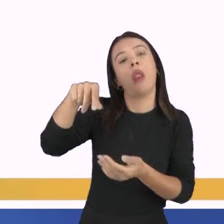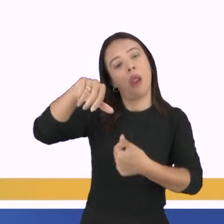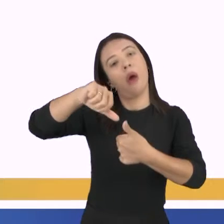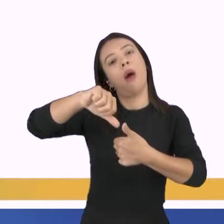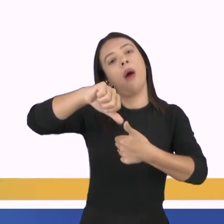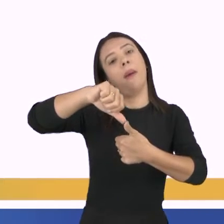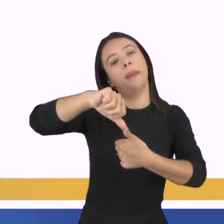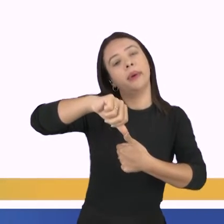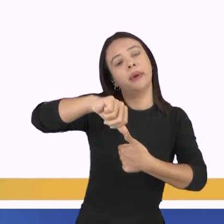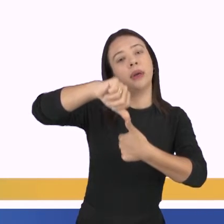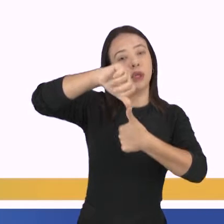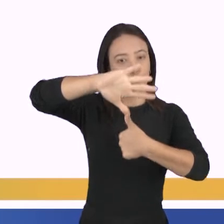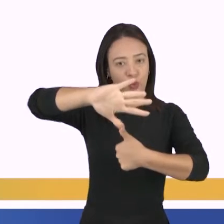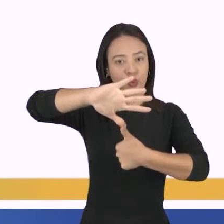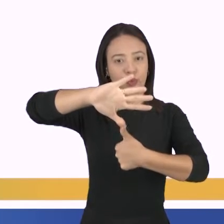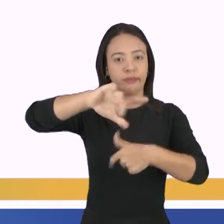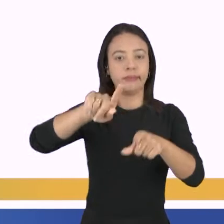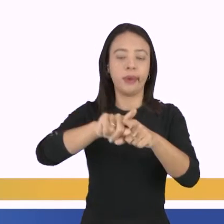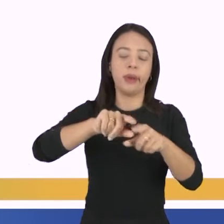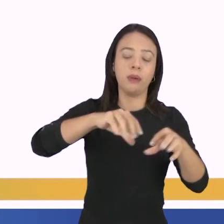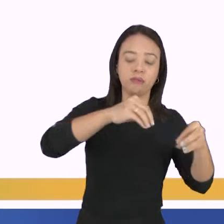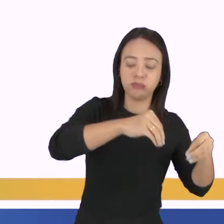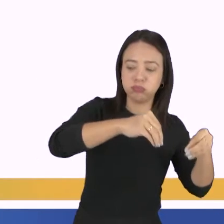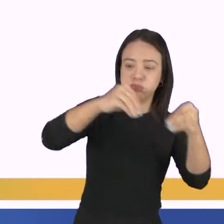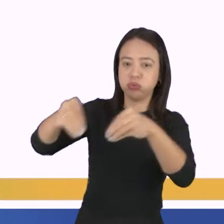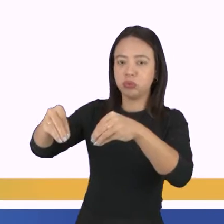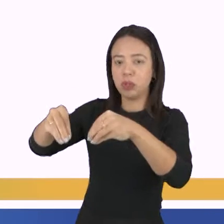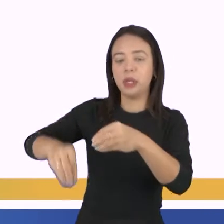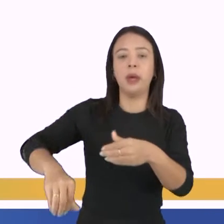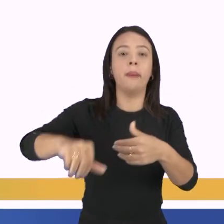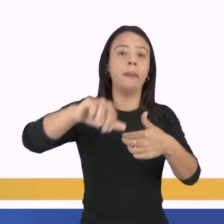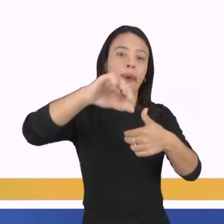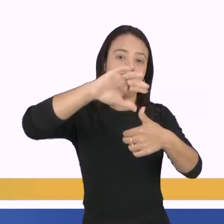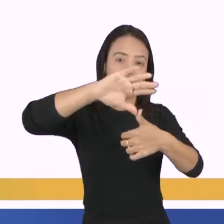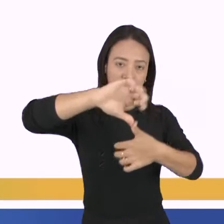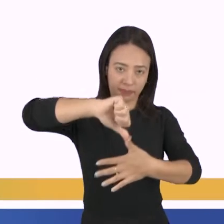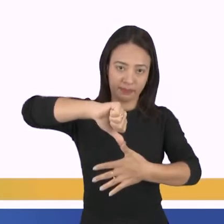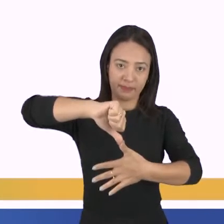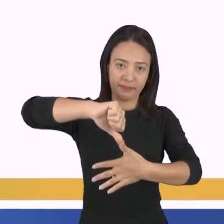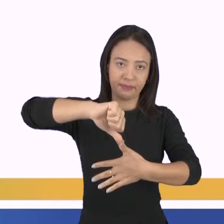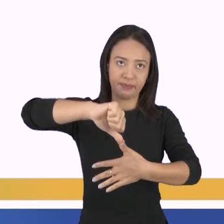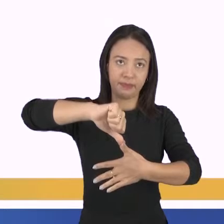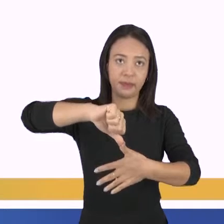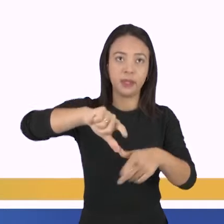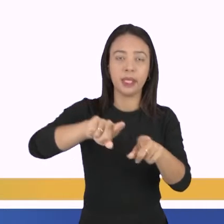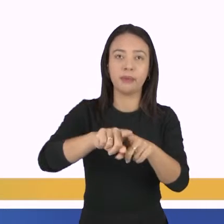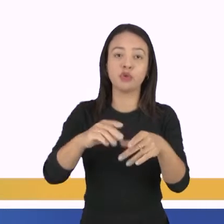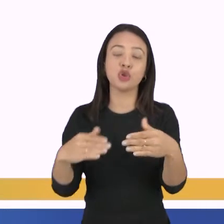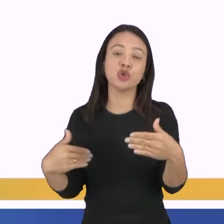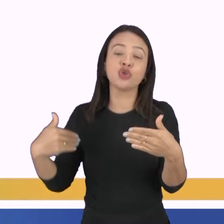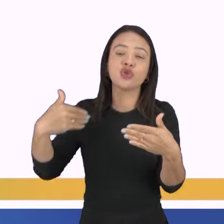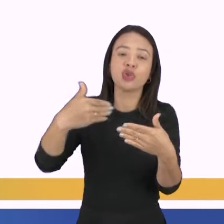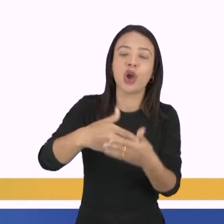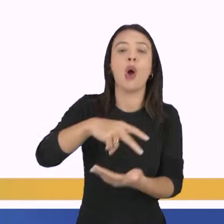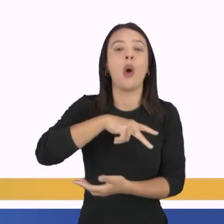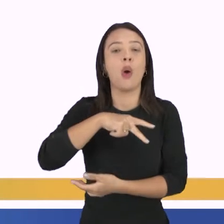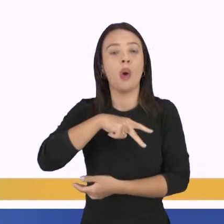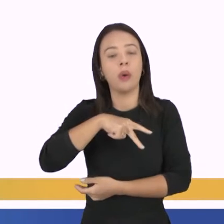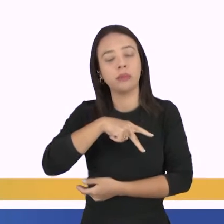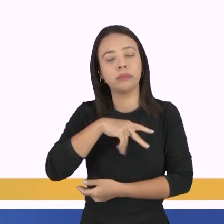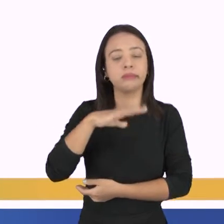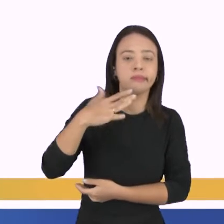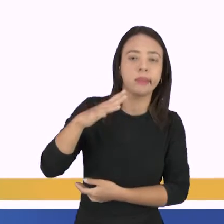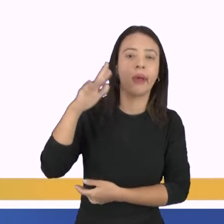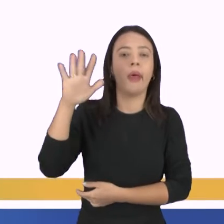Se estabelecendo provavelmente na América do Sul, como bem conhecemos quando da chegada dos portugueses, principalmente na região ali do